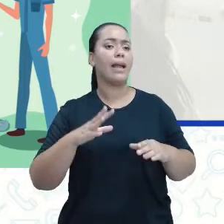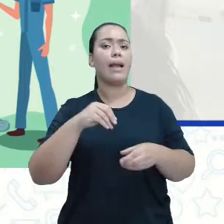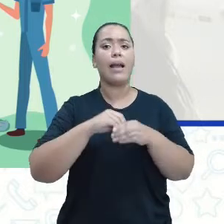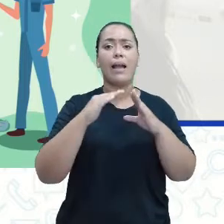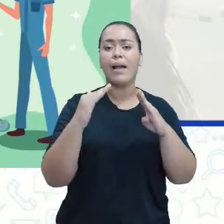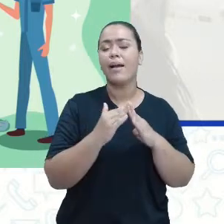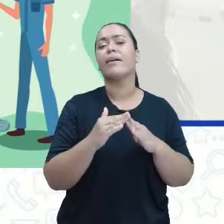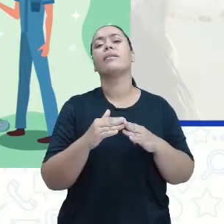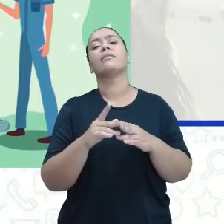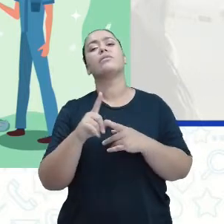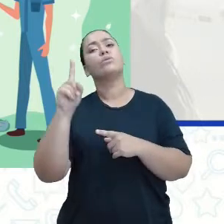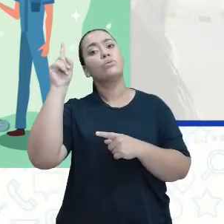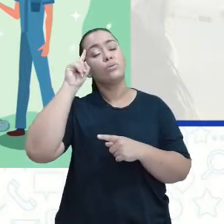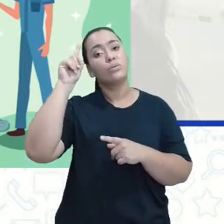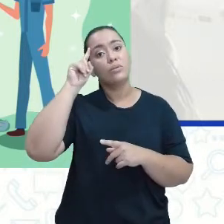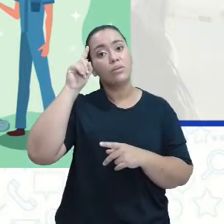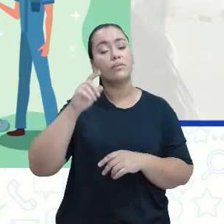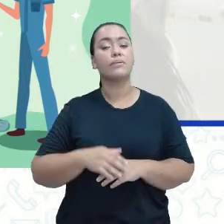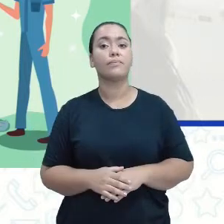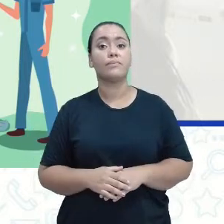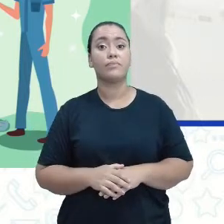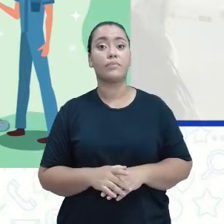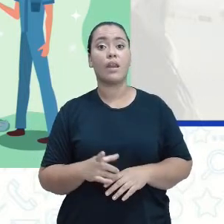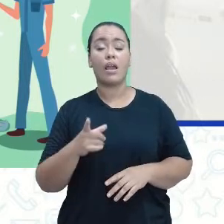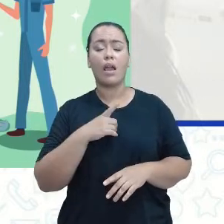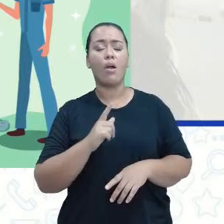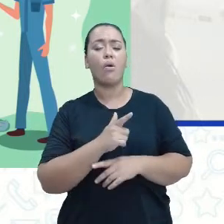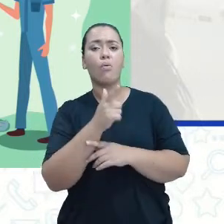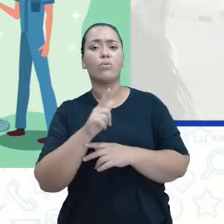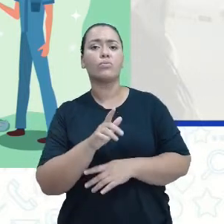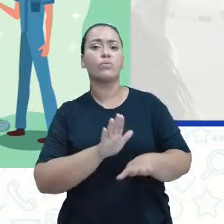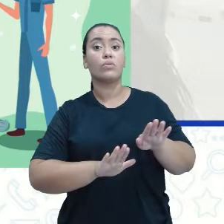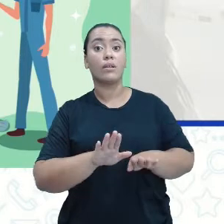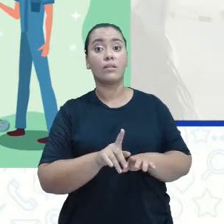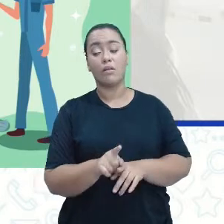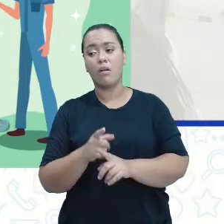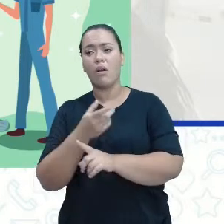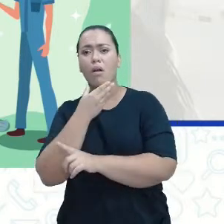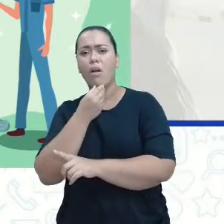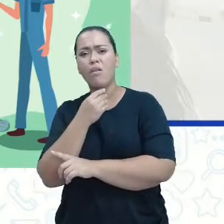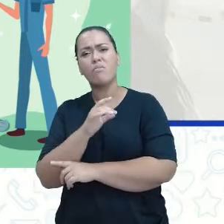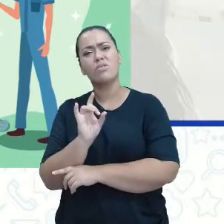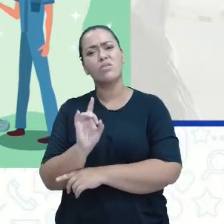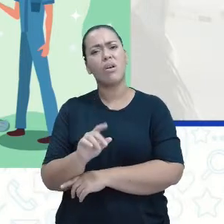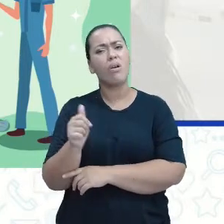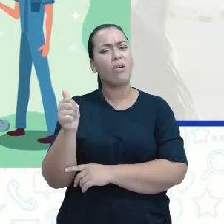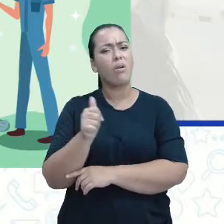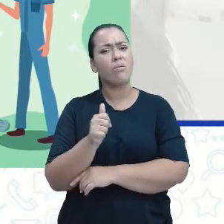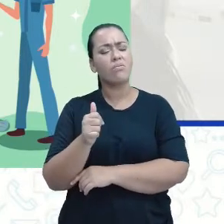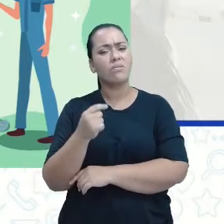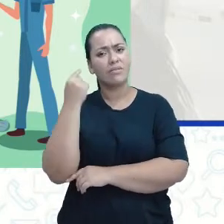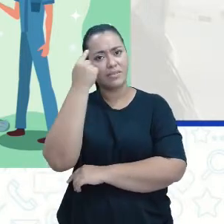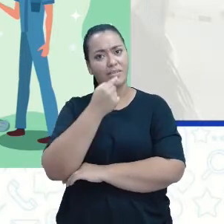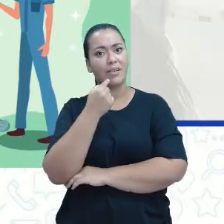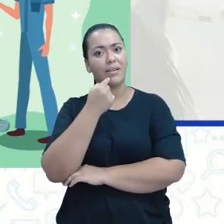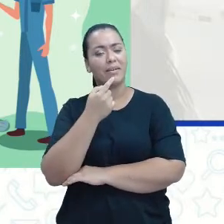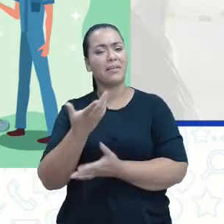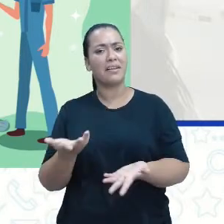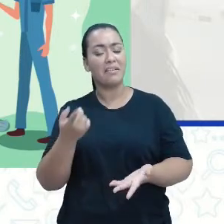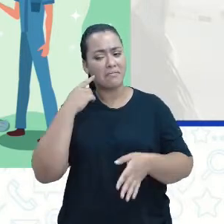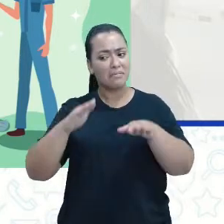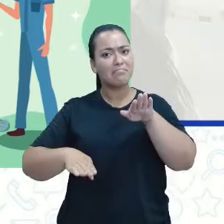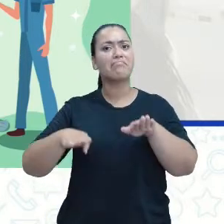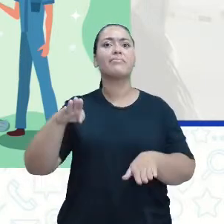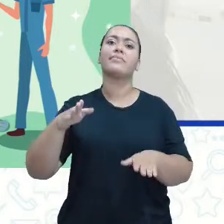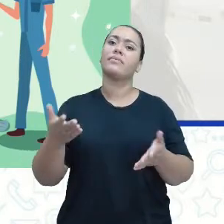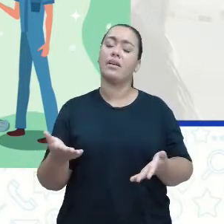trabalhos, enfim, cotidianos em casa e outros cuidados, enquanto os homens dedicam apenas 11 horas, E vocês veem a desigualdade.